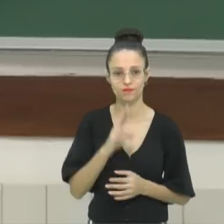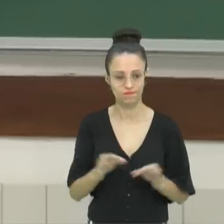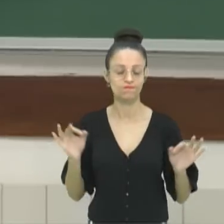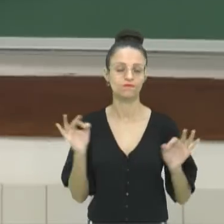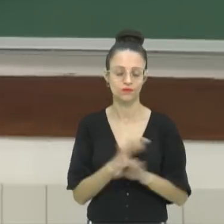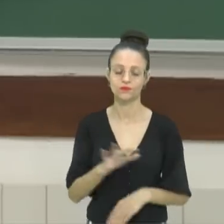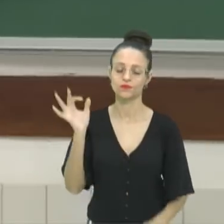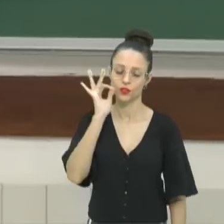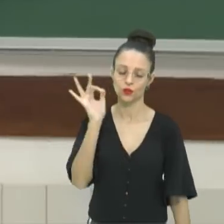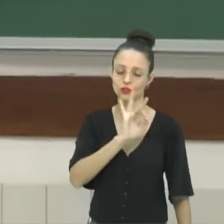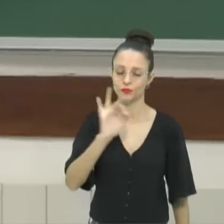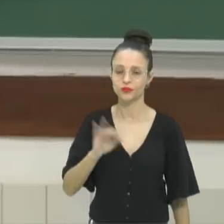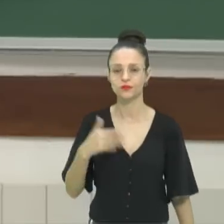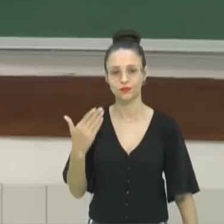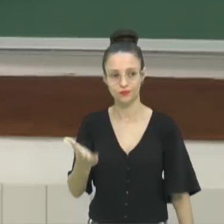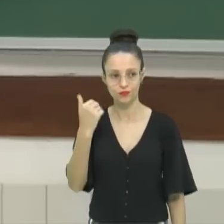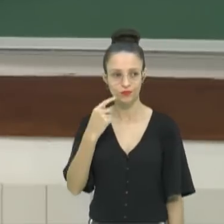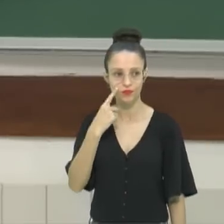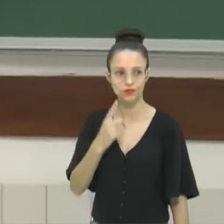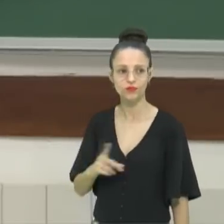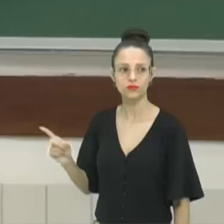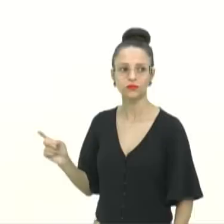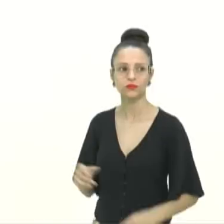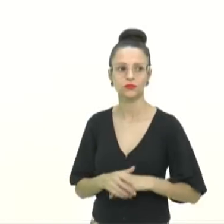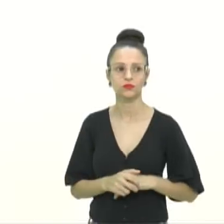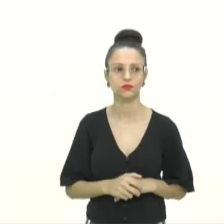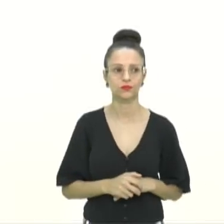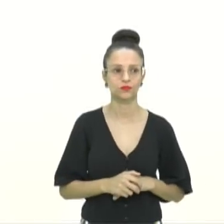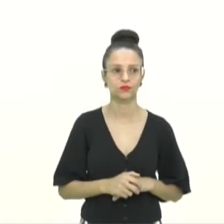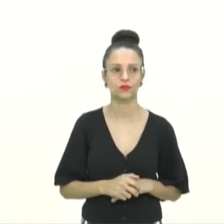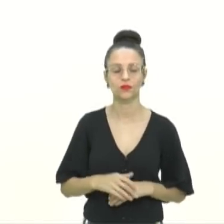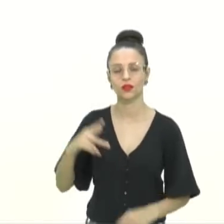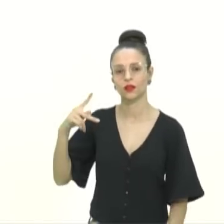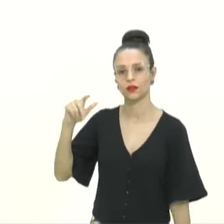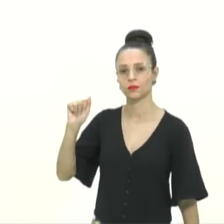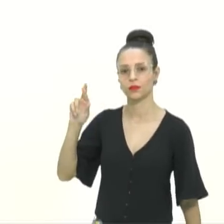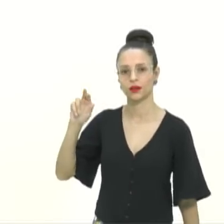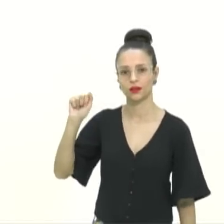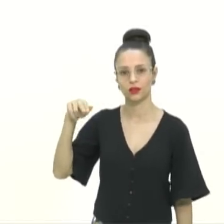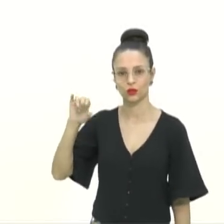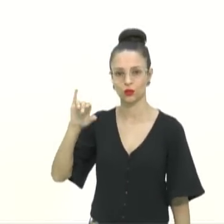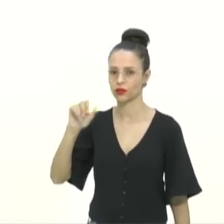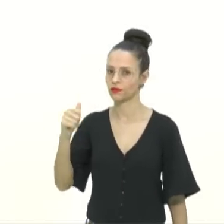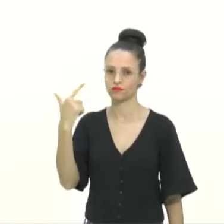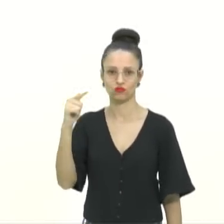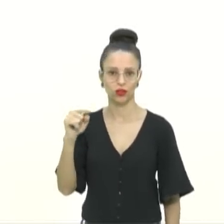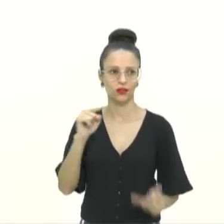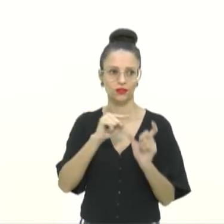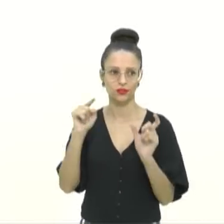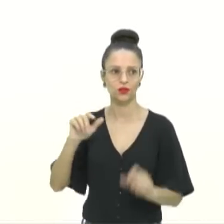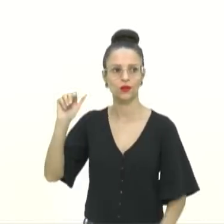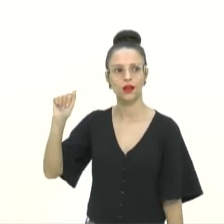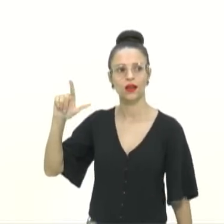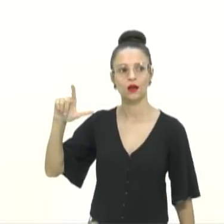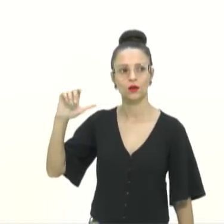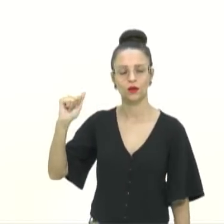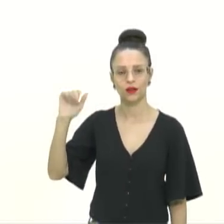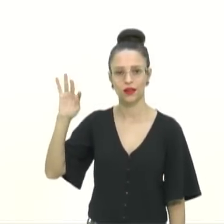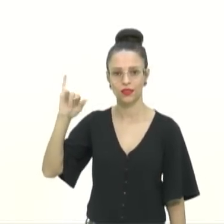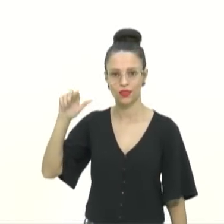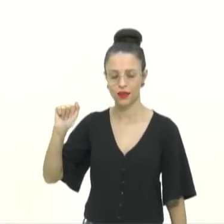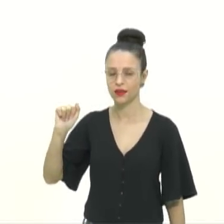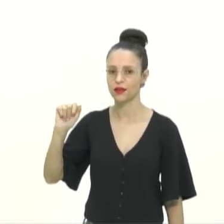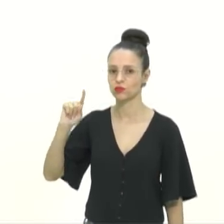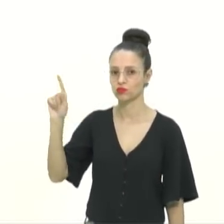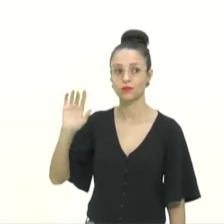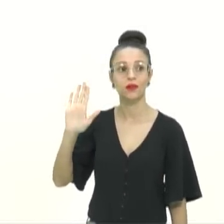Responderam? Ótimo. Então vamos conferir. Paranoia não tem acento. Alcateia não tem acento, mas